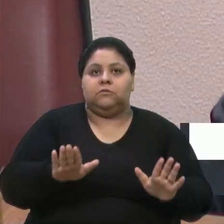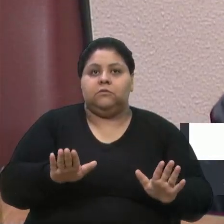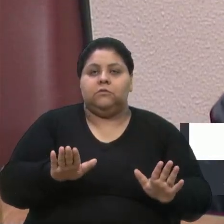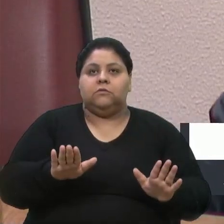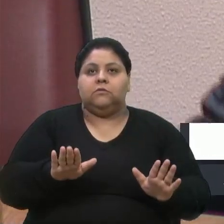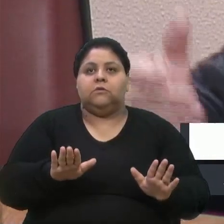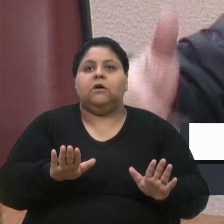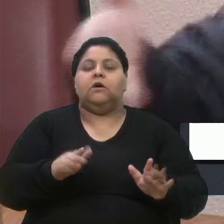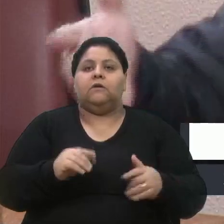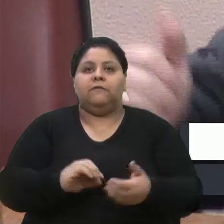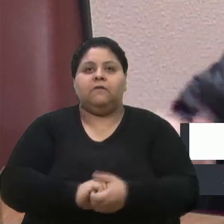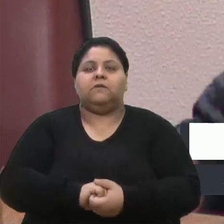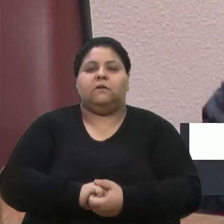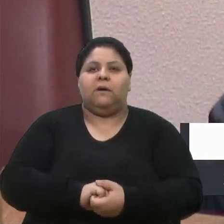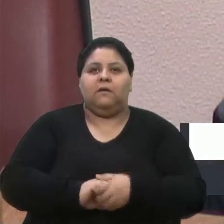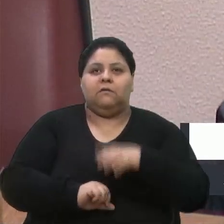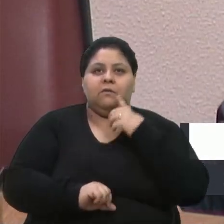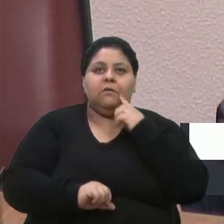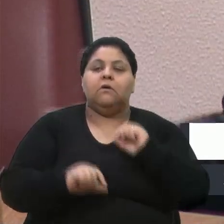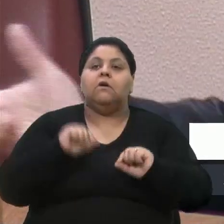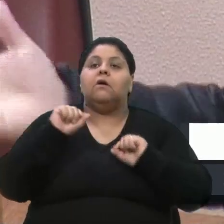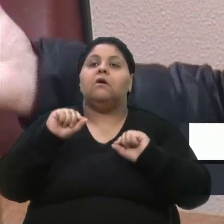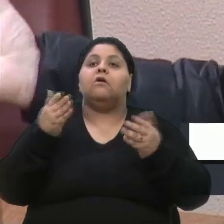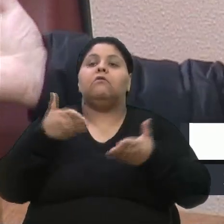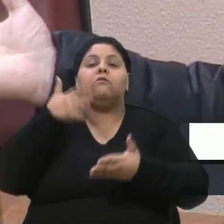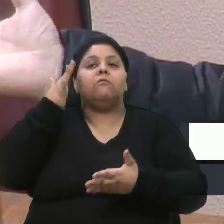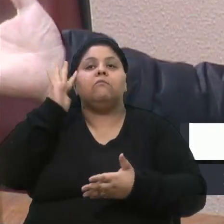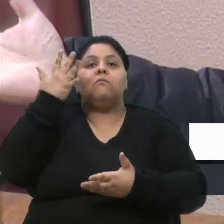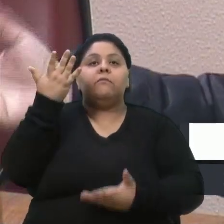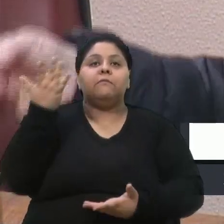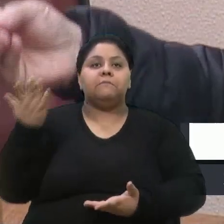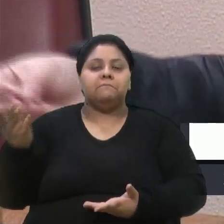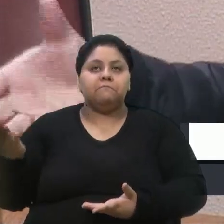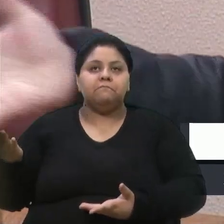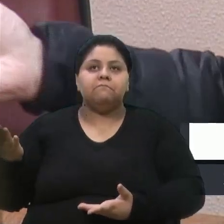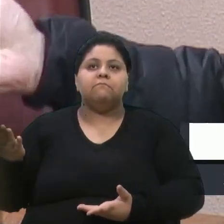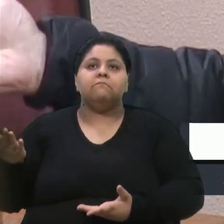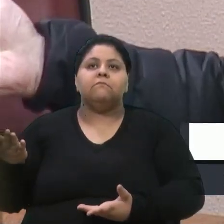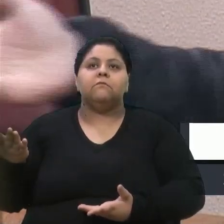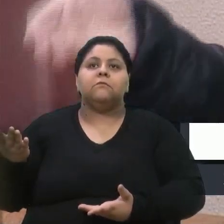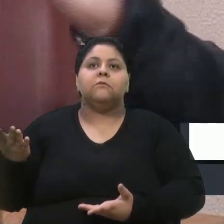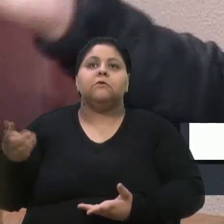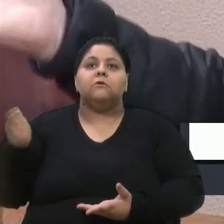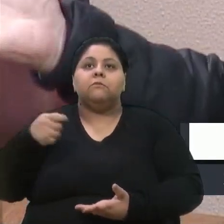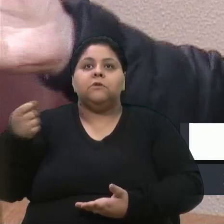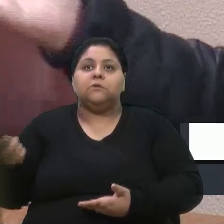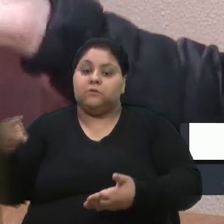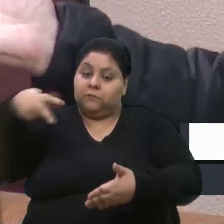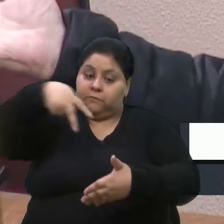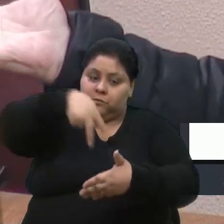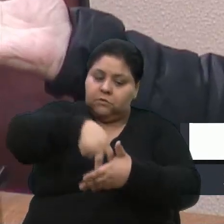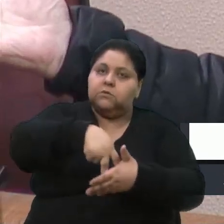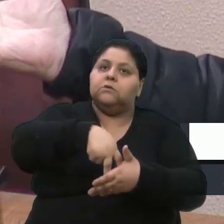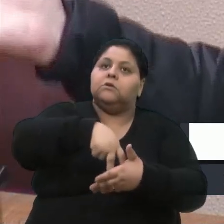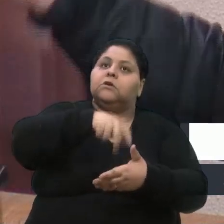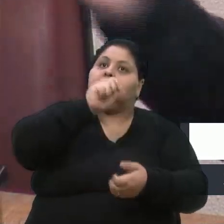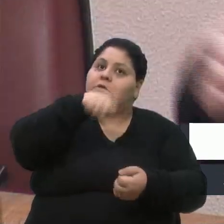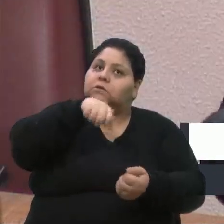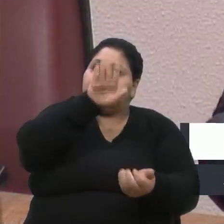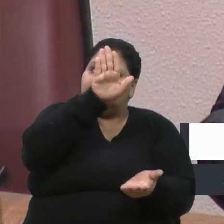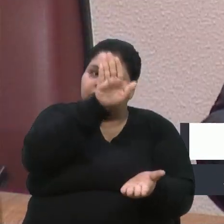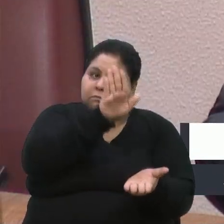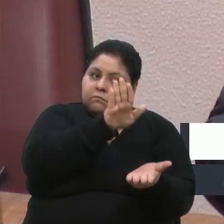feito. Agora, o que está faltando? Então, tem que vir aqui para a tribuna, estamos aqui, vamos cobrar.